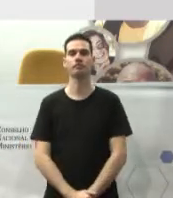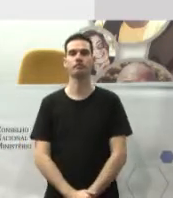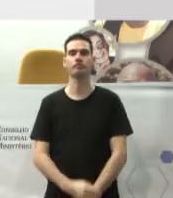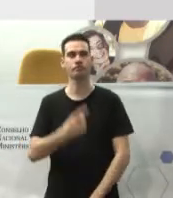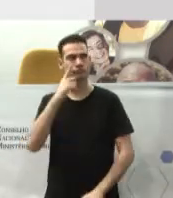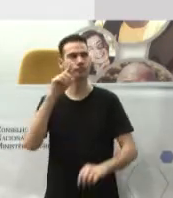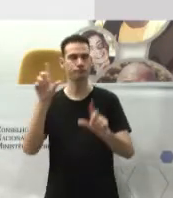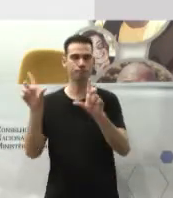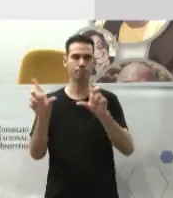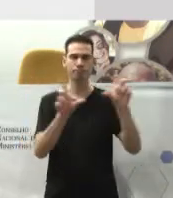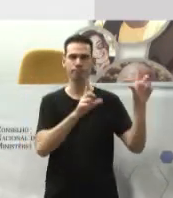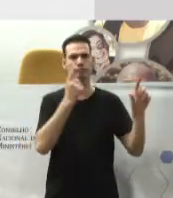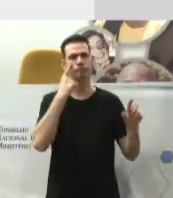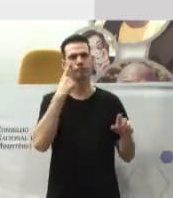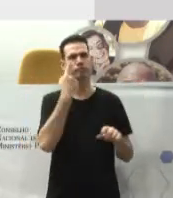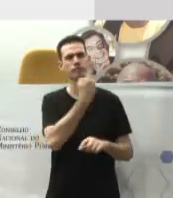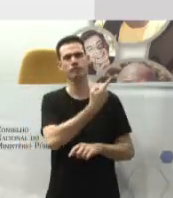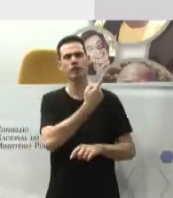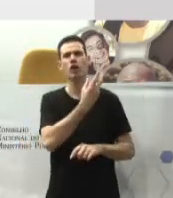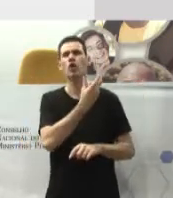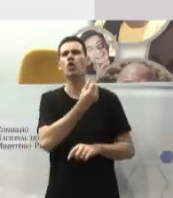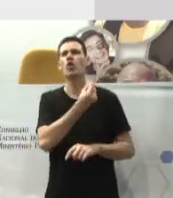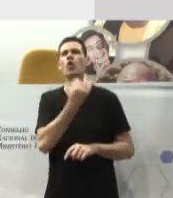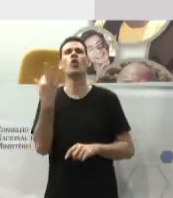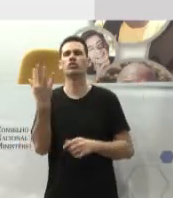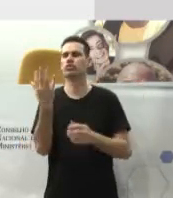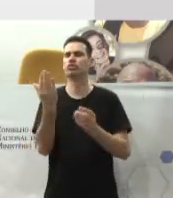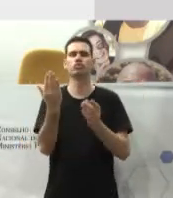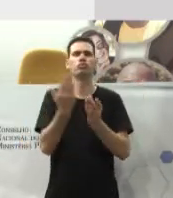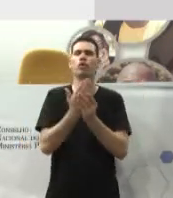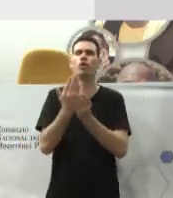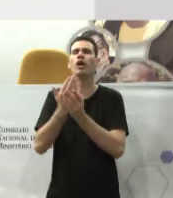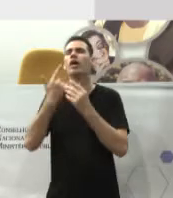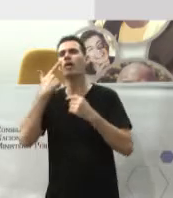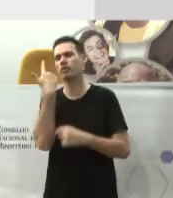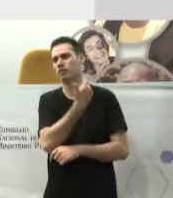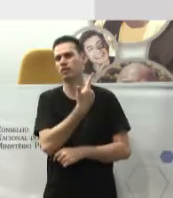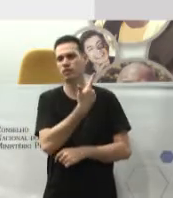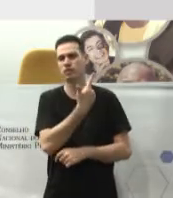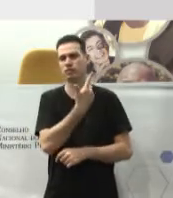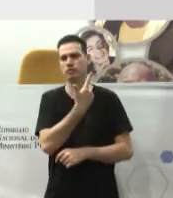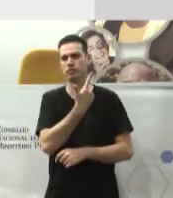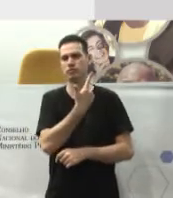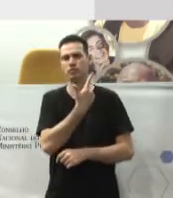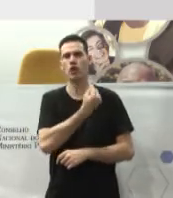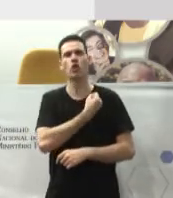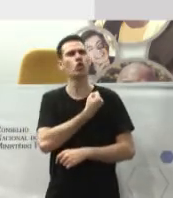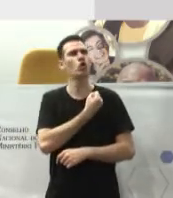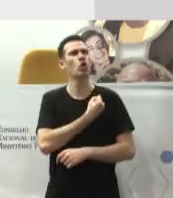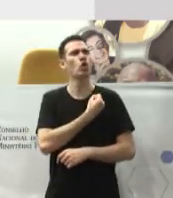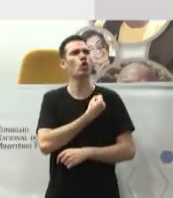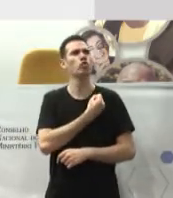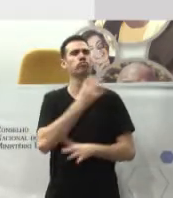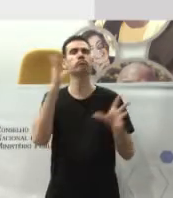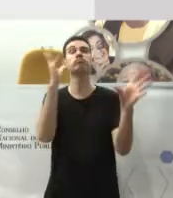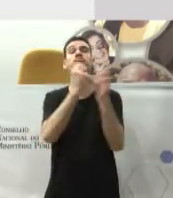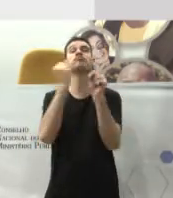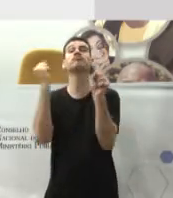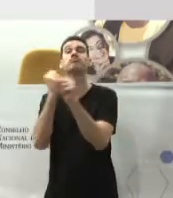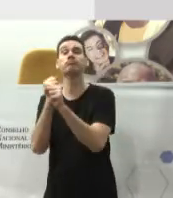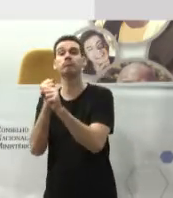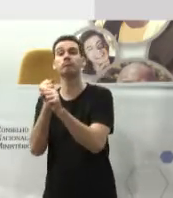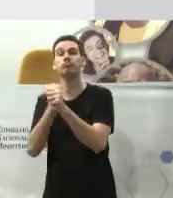Aqui é um gráfico da frequência anual de processos, o de 2000. Olha, vocês podem ver, aí são números totais, né? O